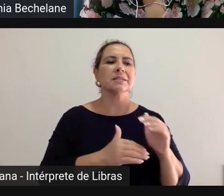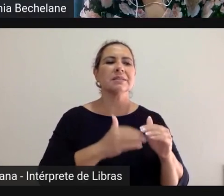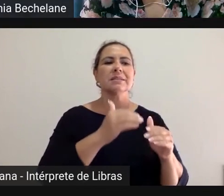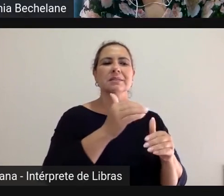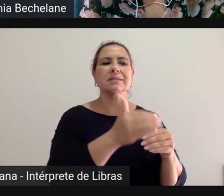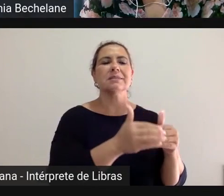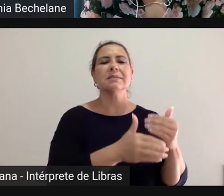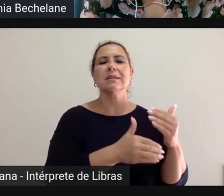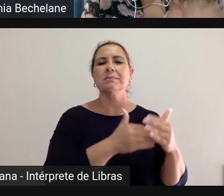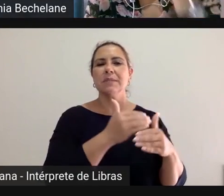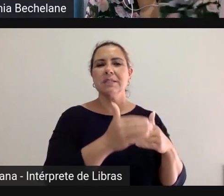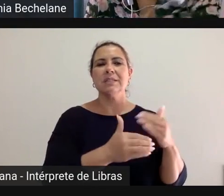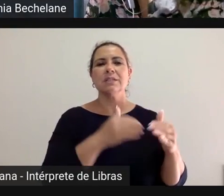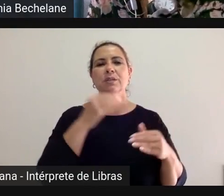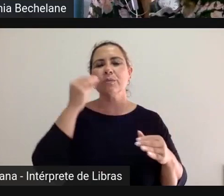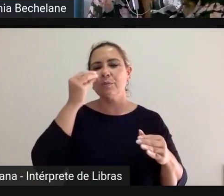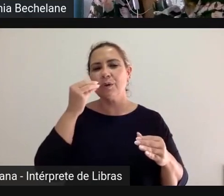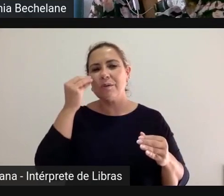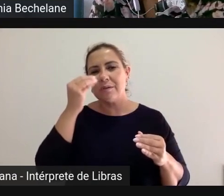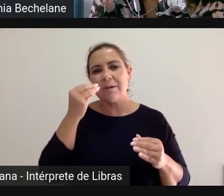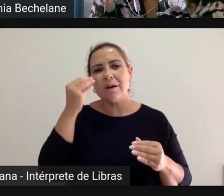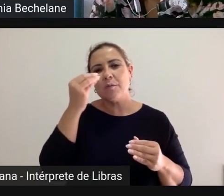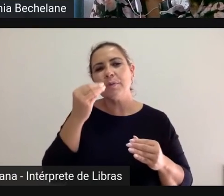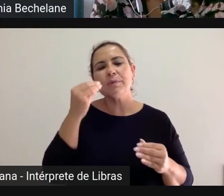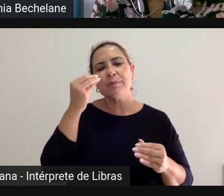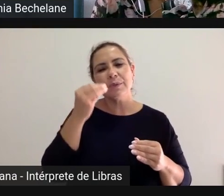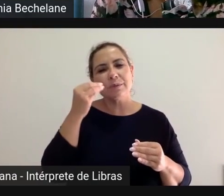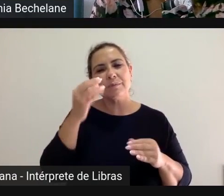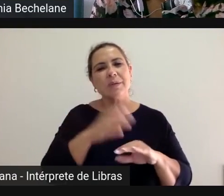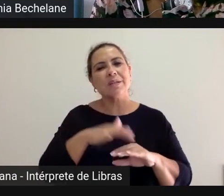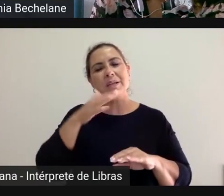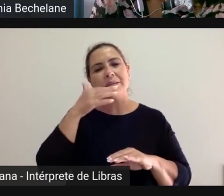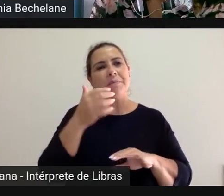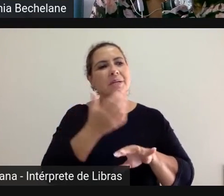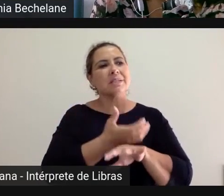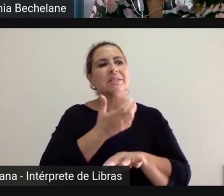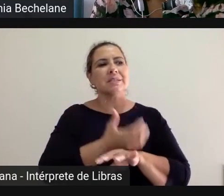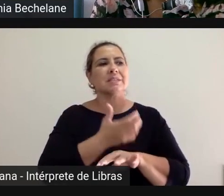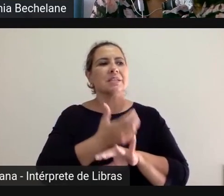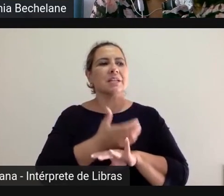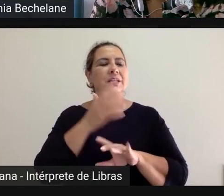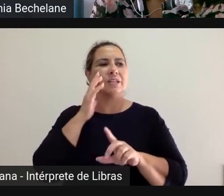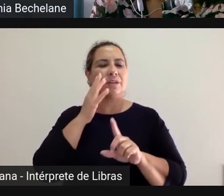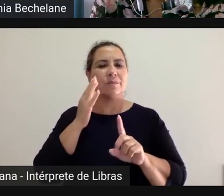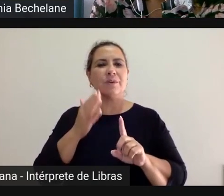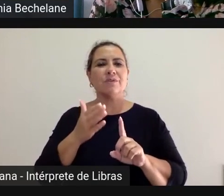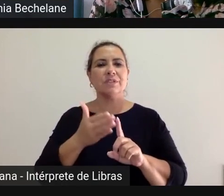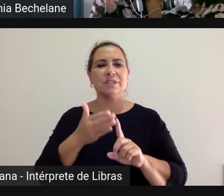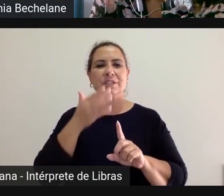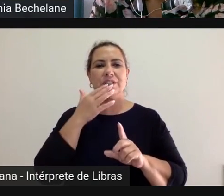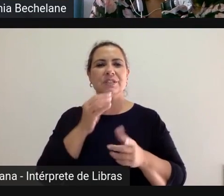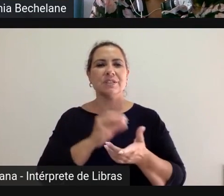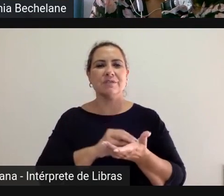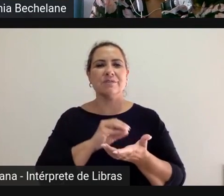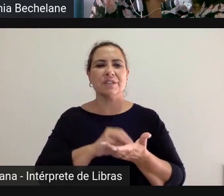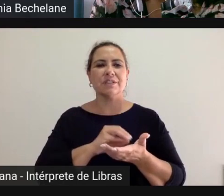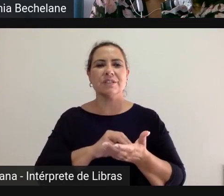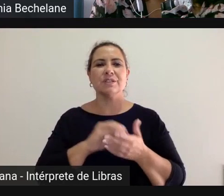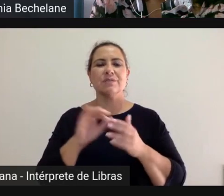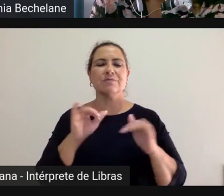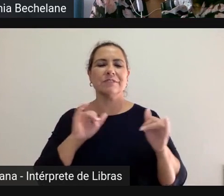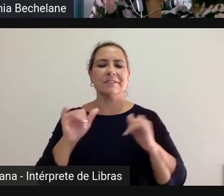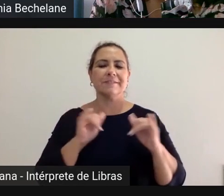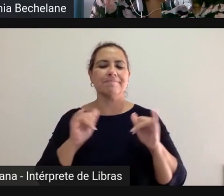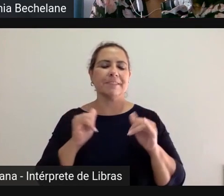um aprimoramento das disciplinas focados no combate à desinformação, porque do jeito que está,